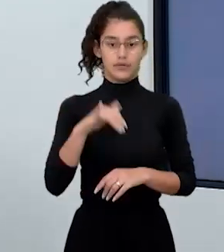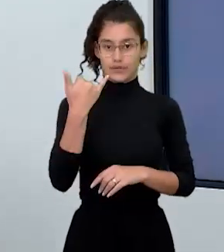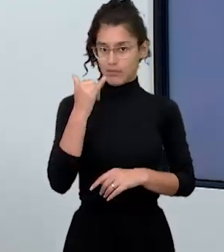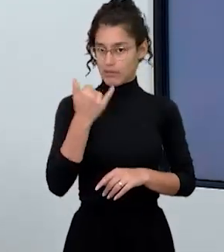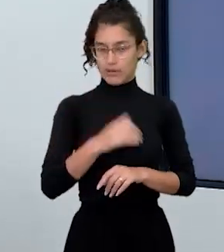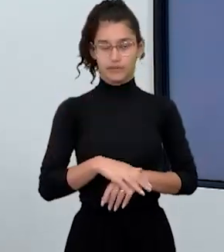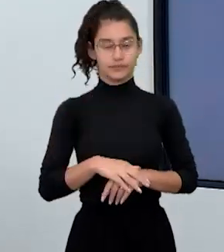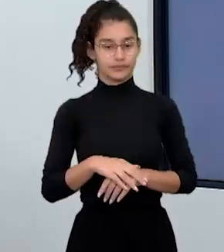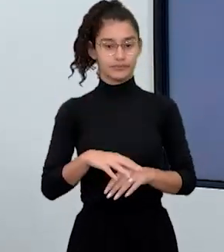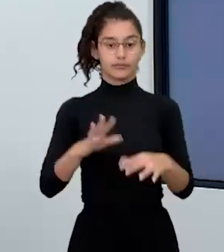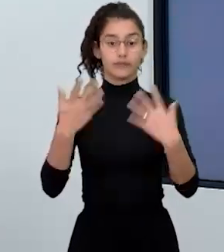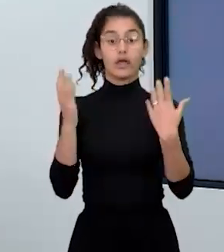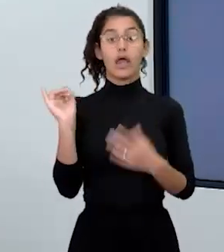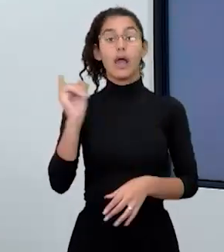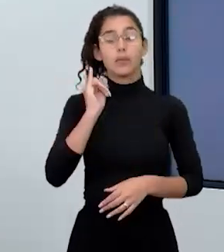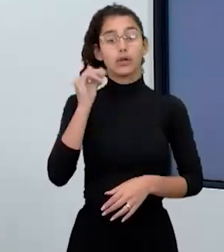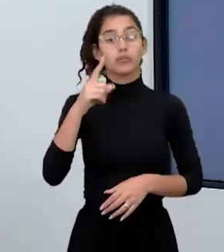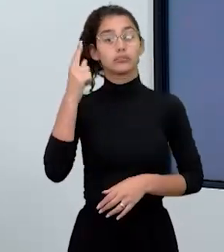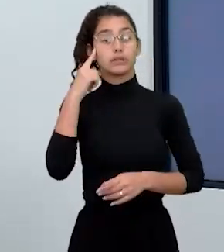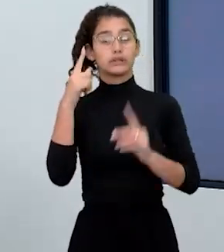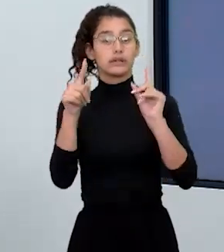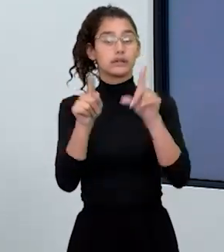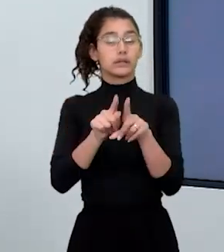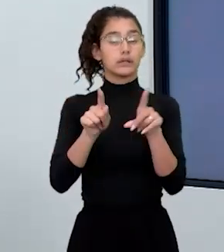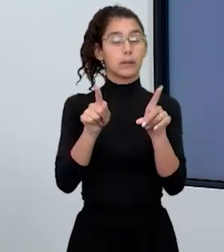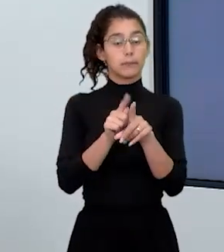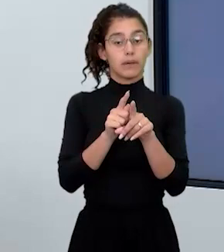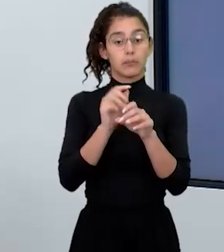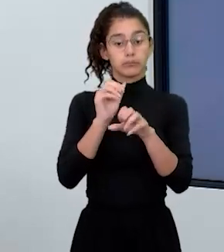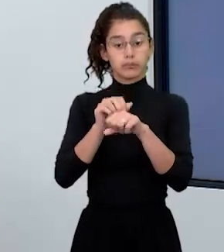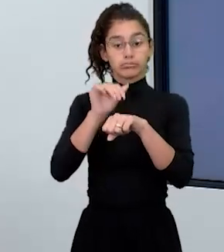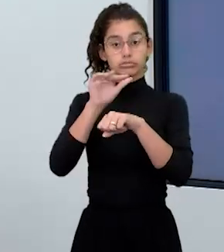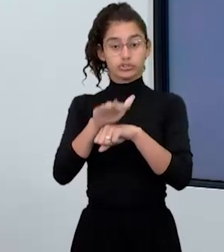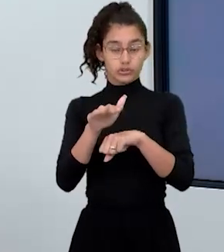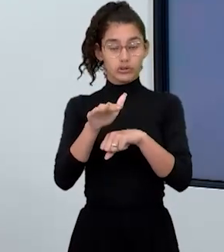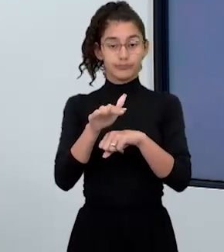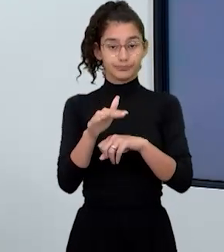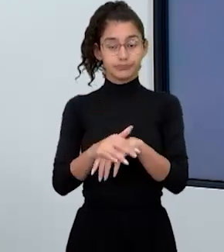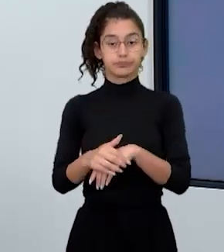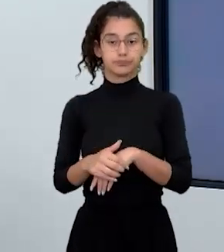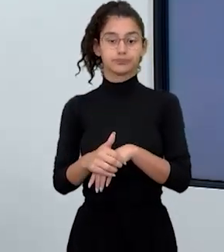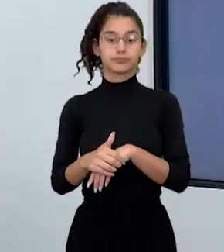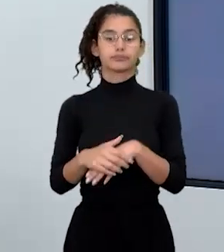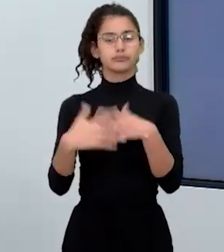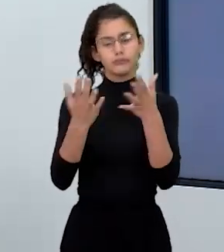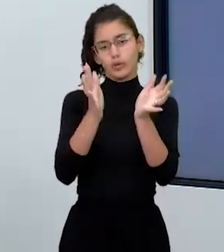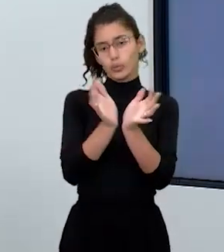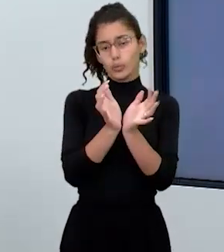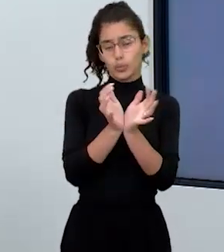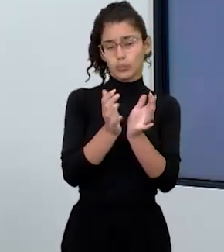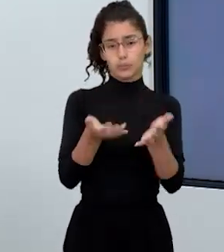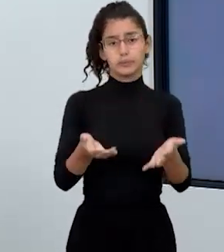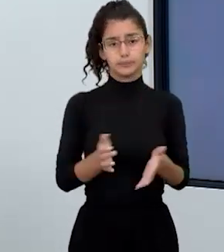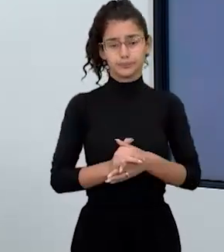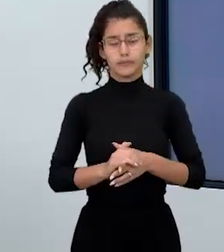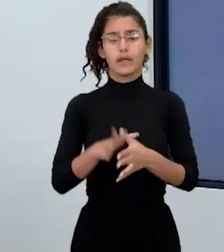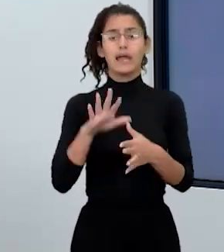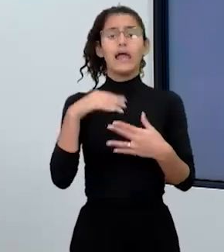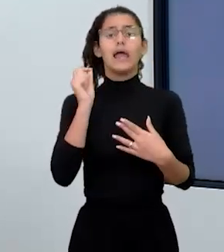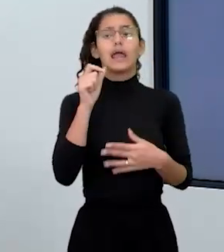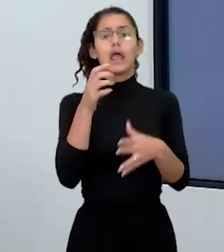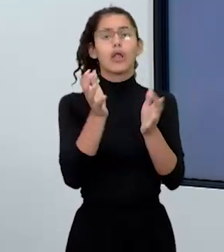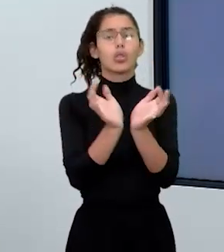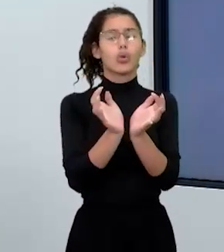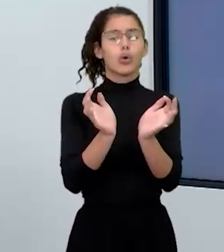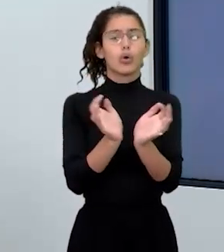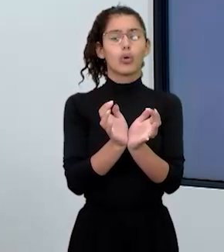aí. Então, o que é importante vocês pensarem, aí a partir das dicas que o Félix deu, é no grupo. Então, Quem do grupo,